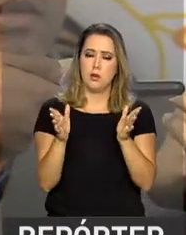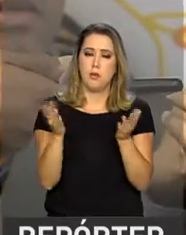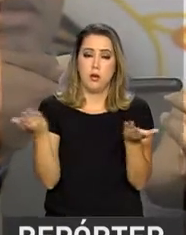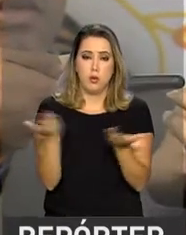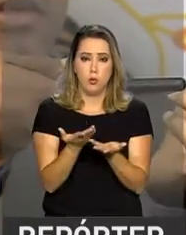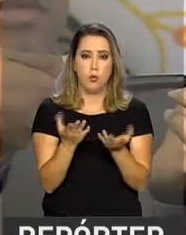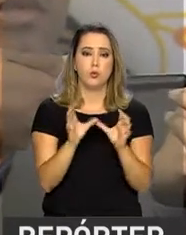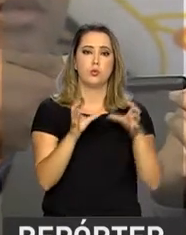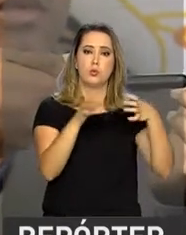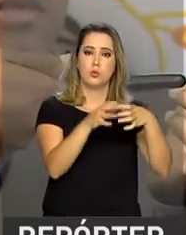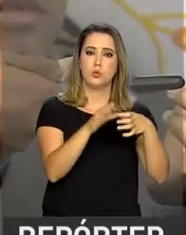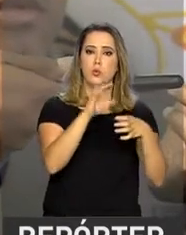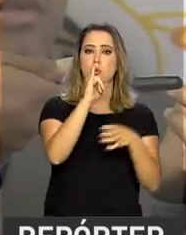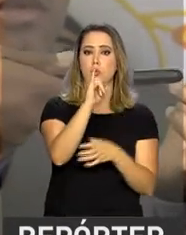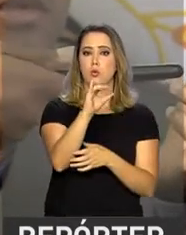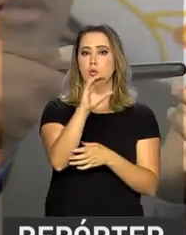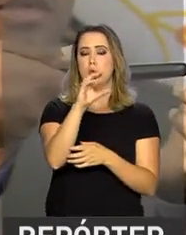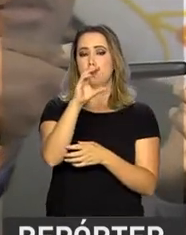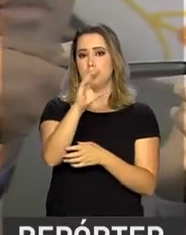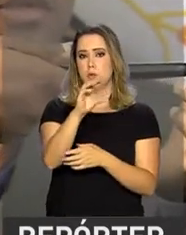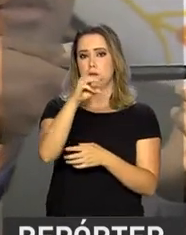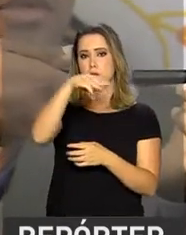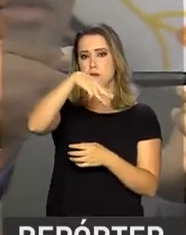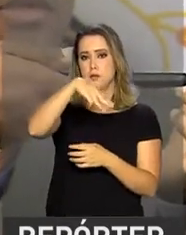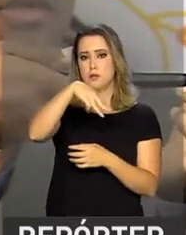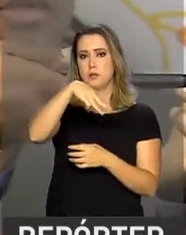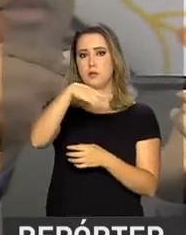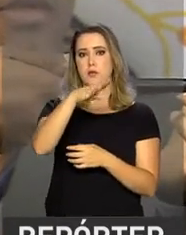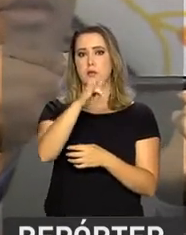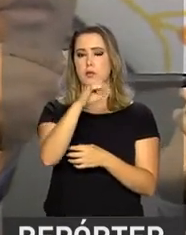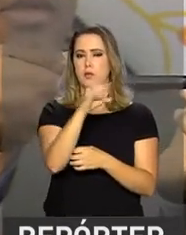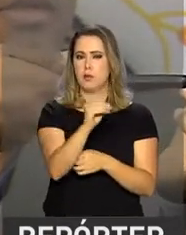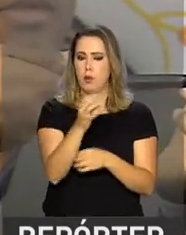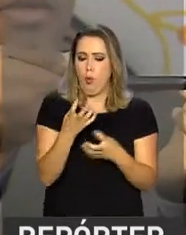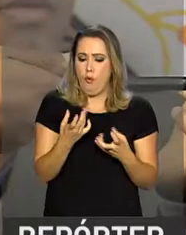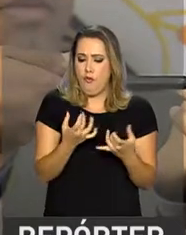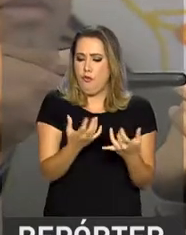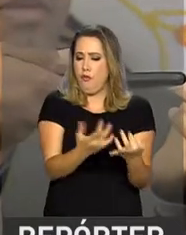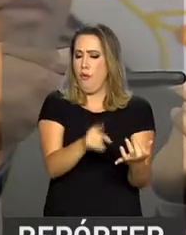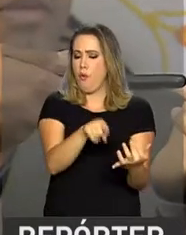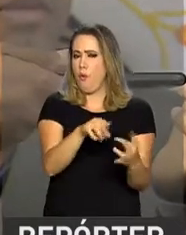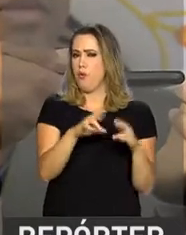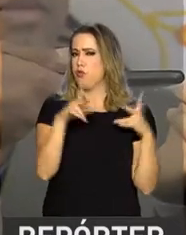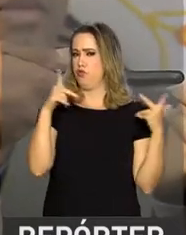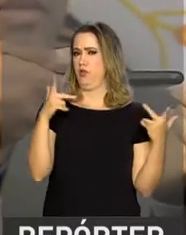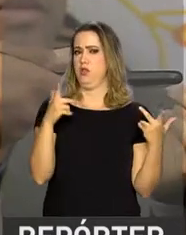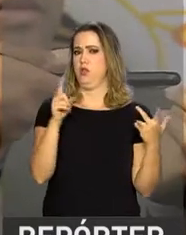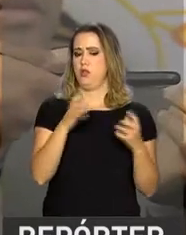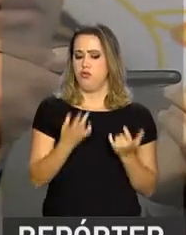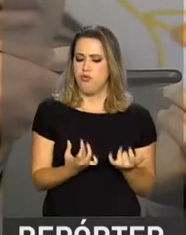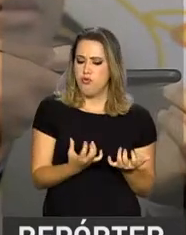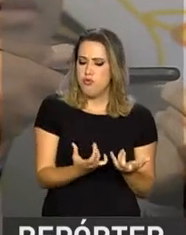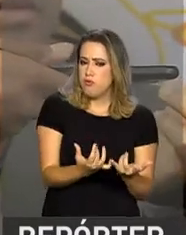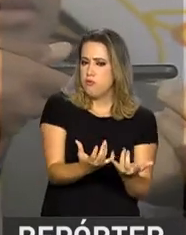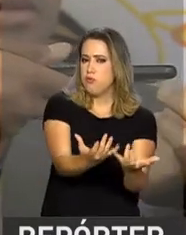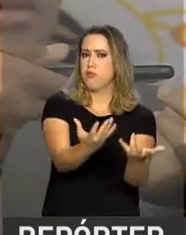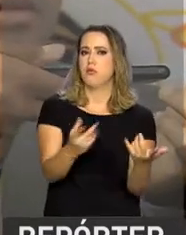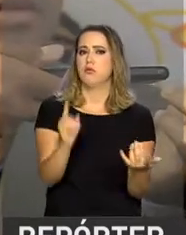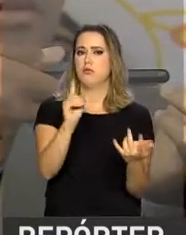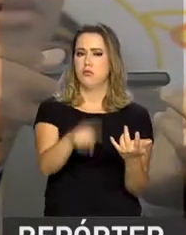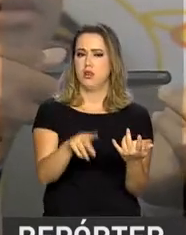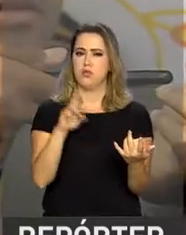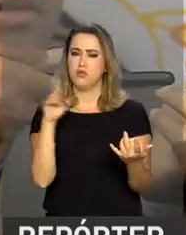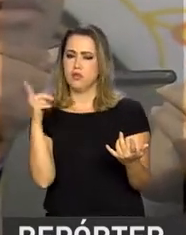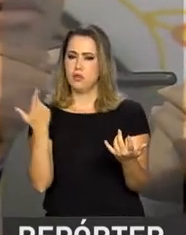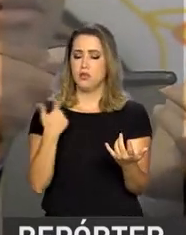IBAMA, que são focos com comportamentos não muito padrão com relação ao